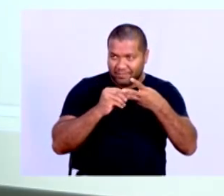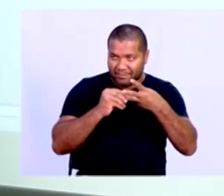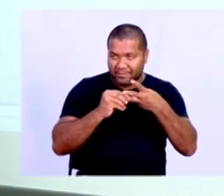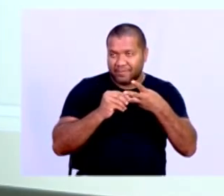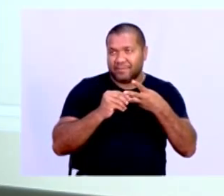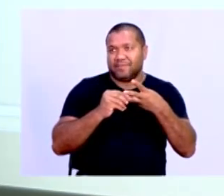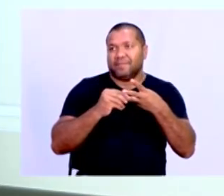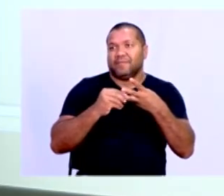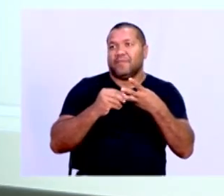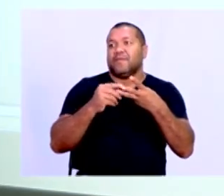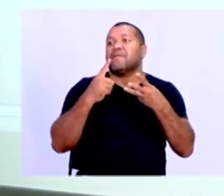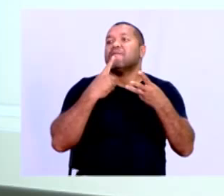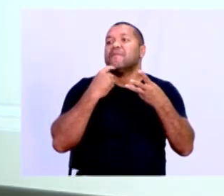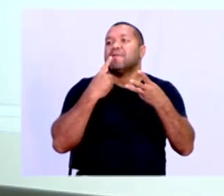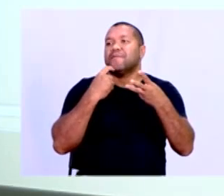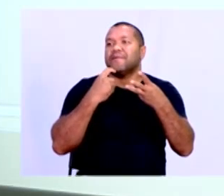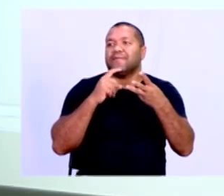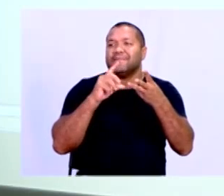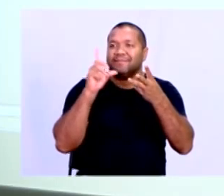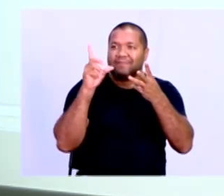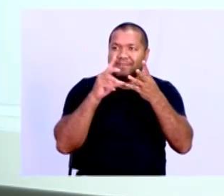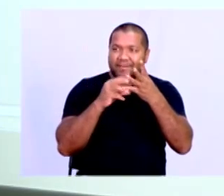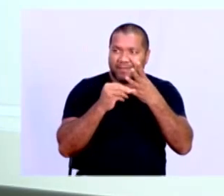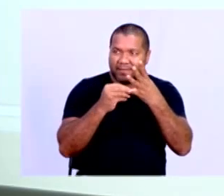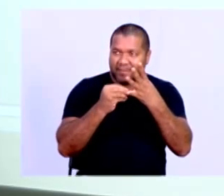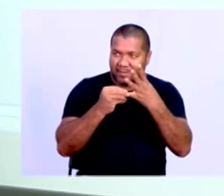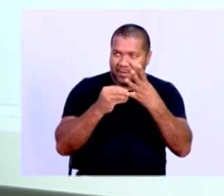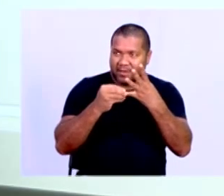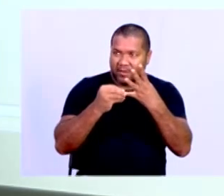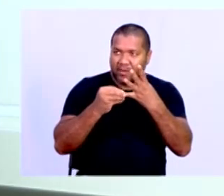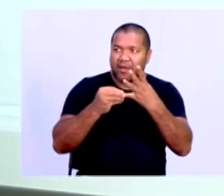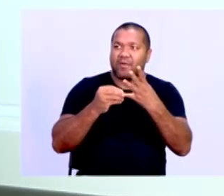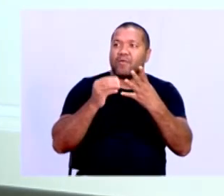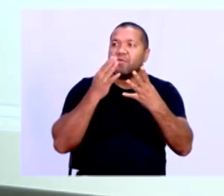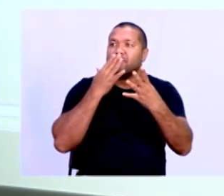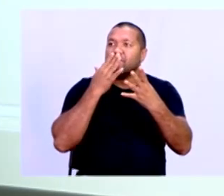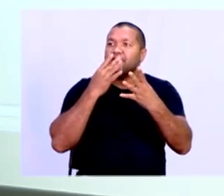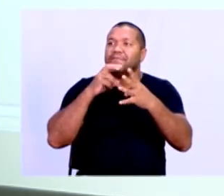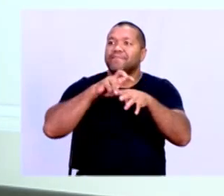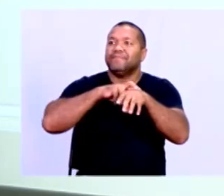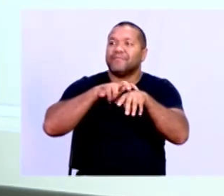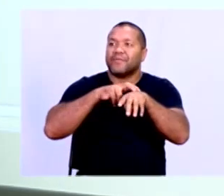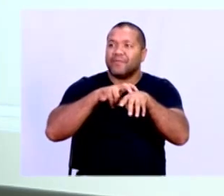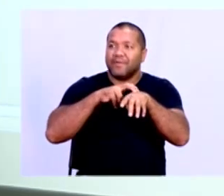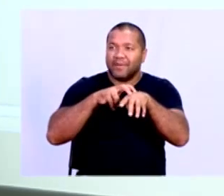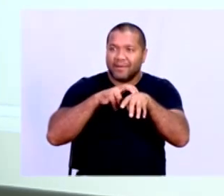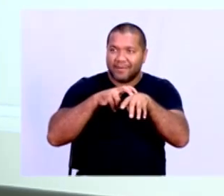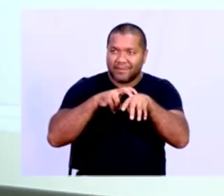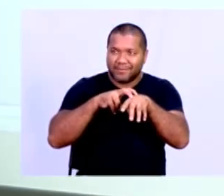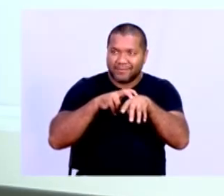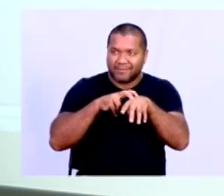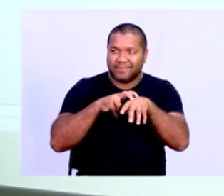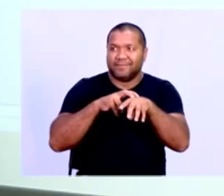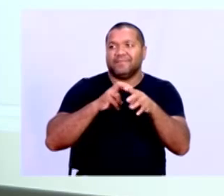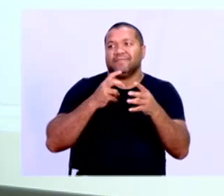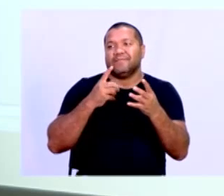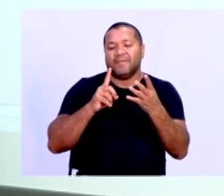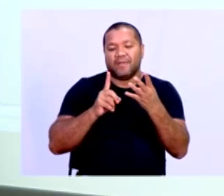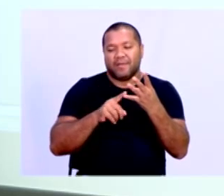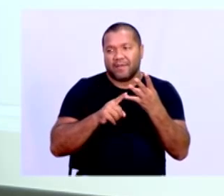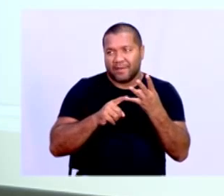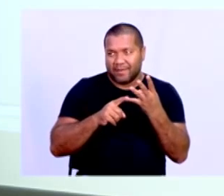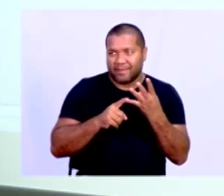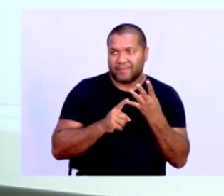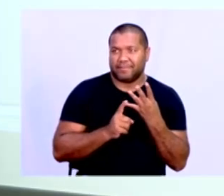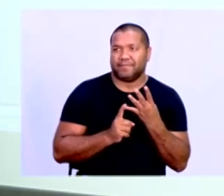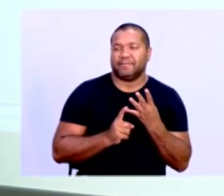Atributo principal é a cor vermelha. Atributo principal da quarta caneta, que seria uma quarto objeto,